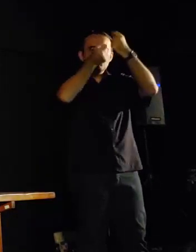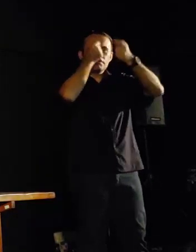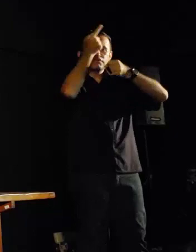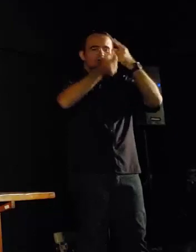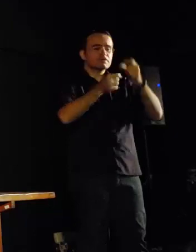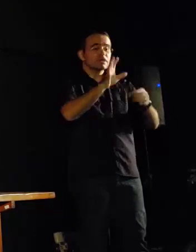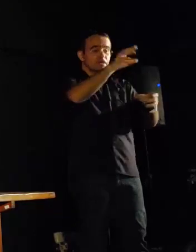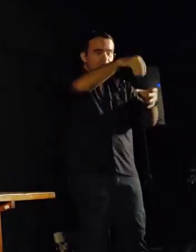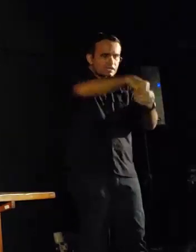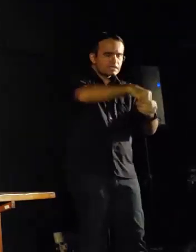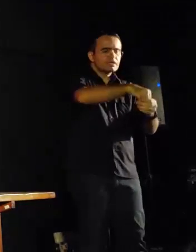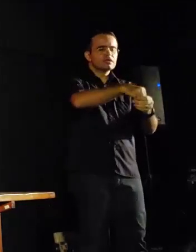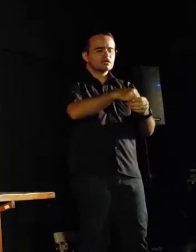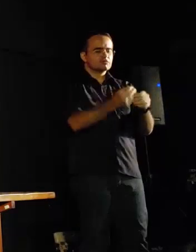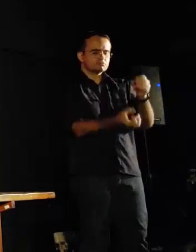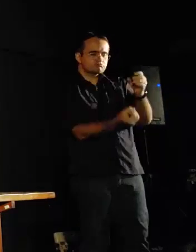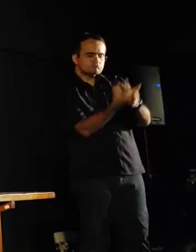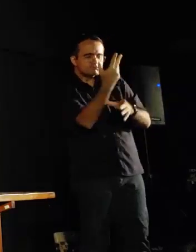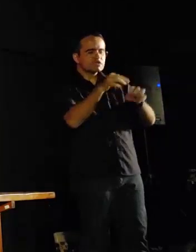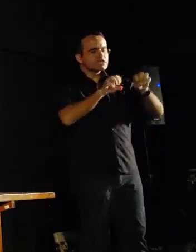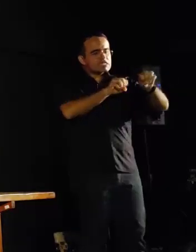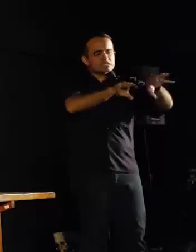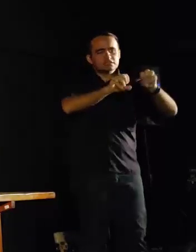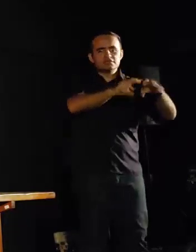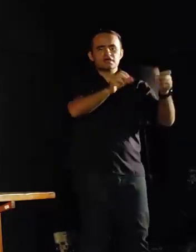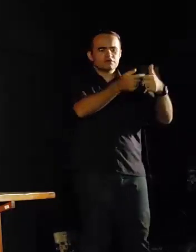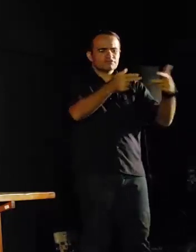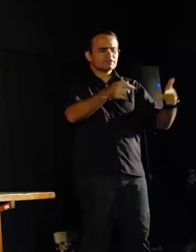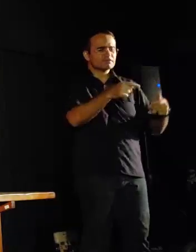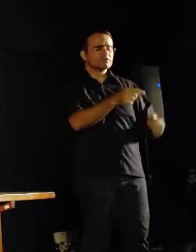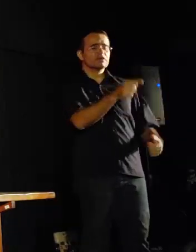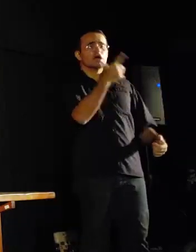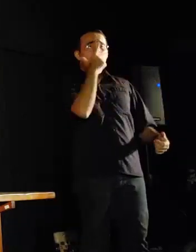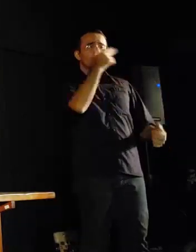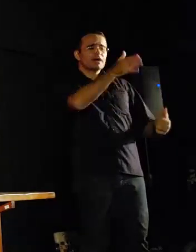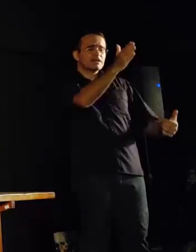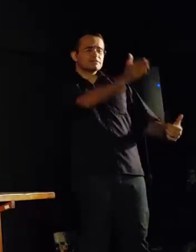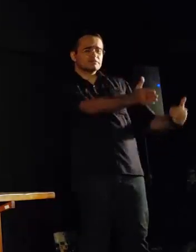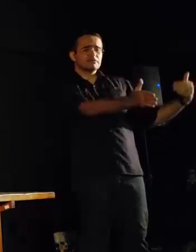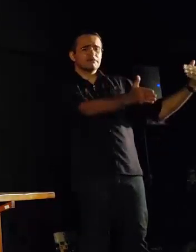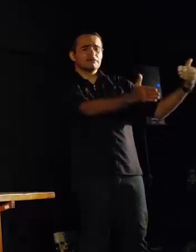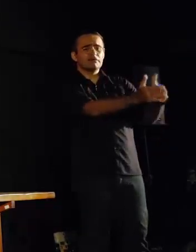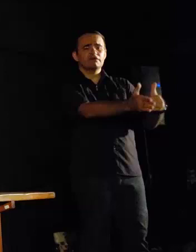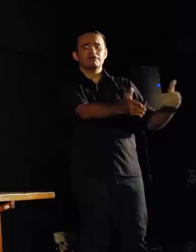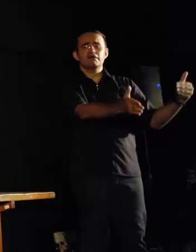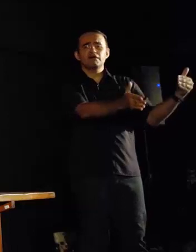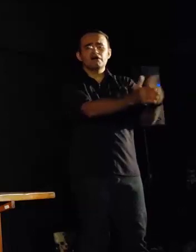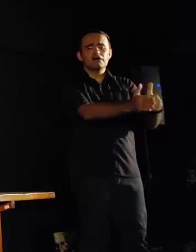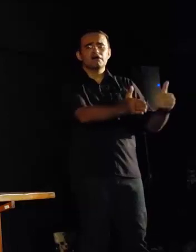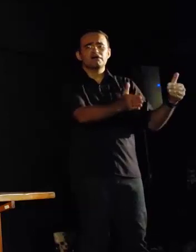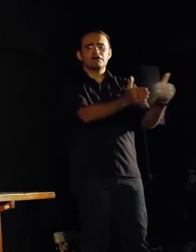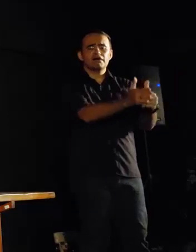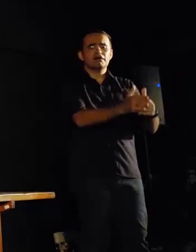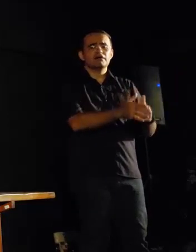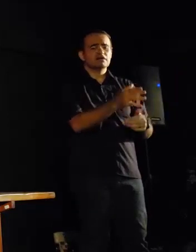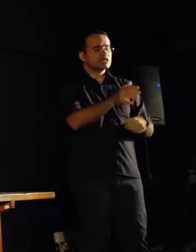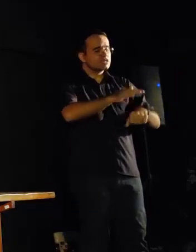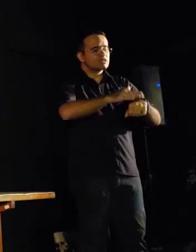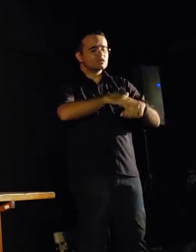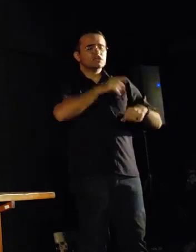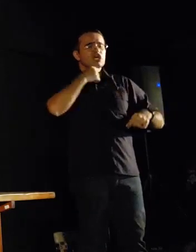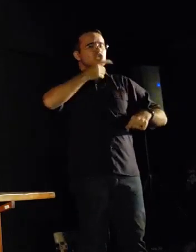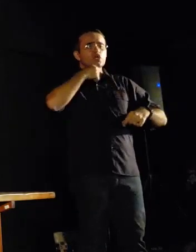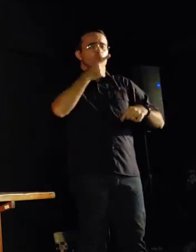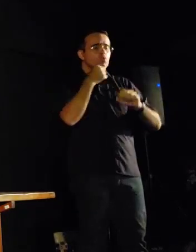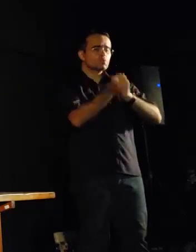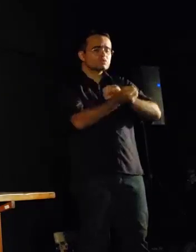sociedade a respeito dos seus próprios limites e das suas próprias, dos seus próprios modos de reprodução, com